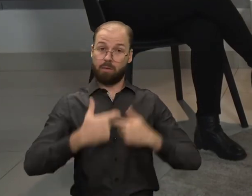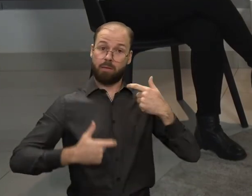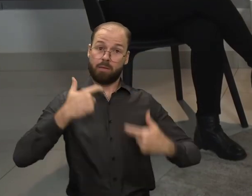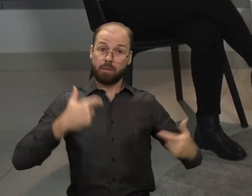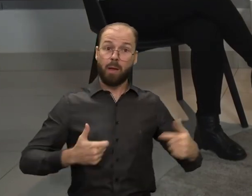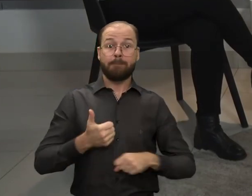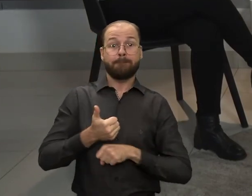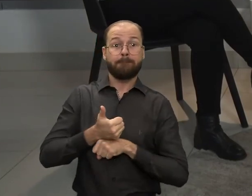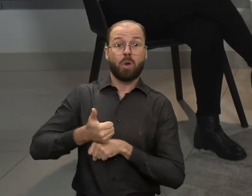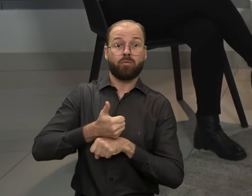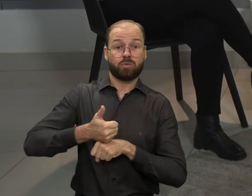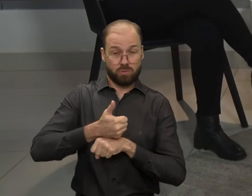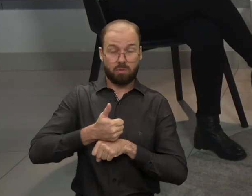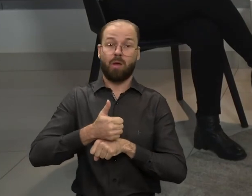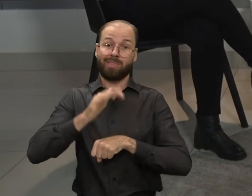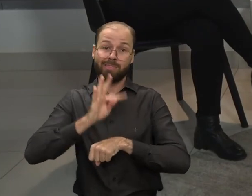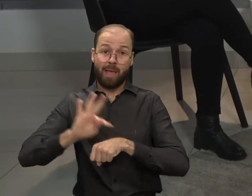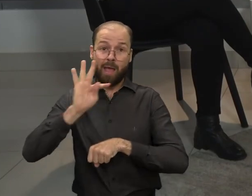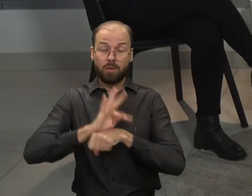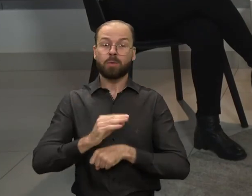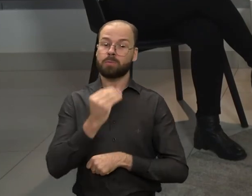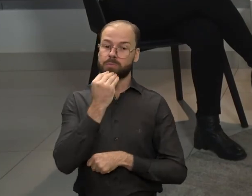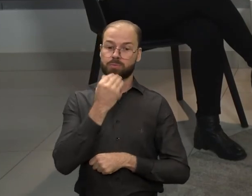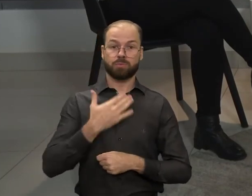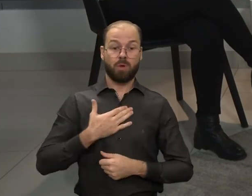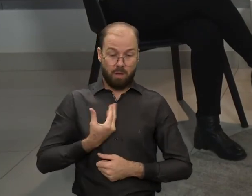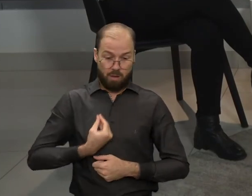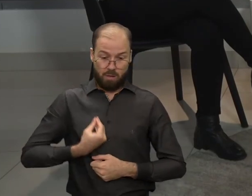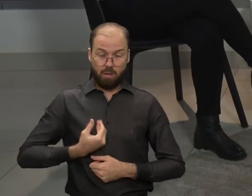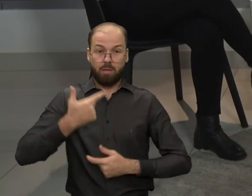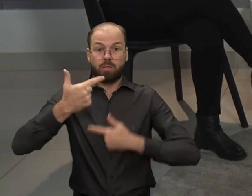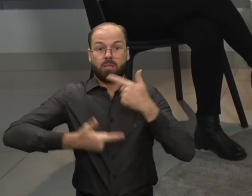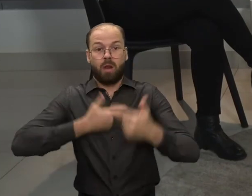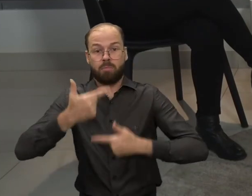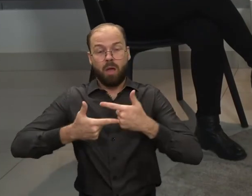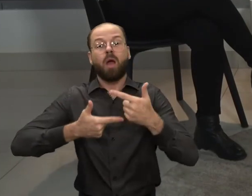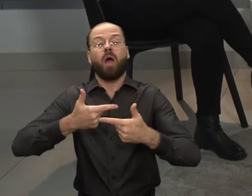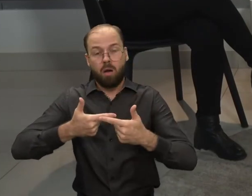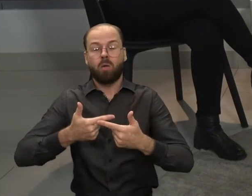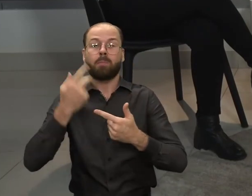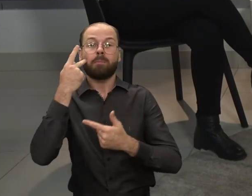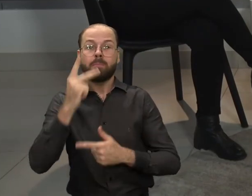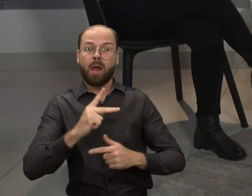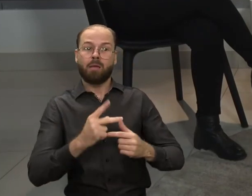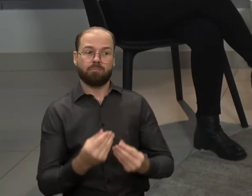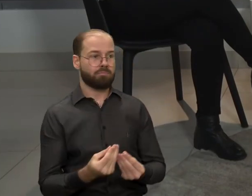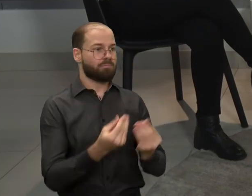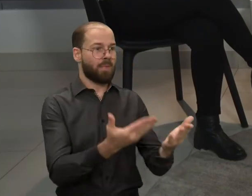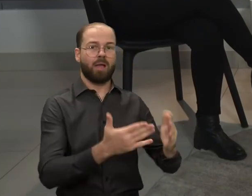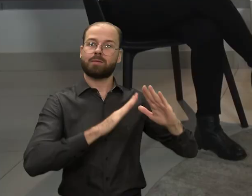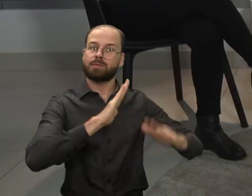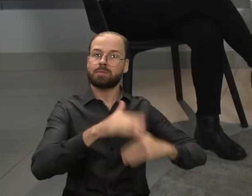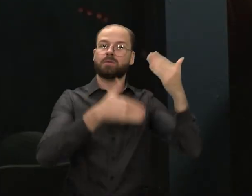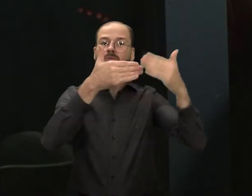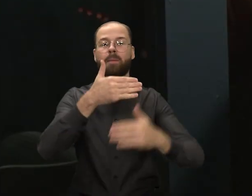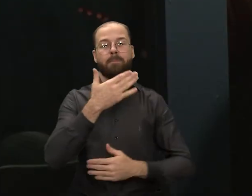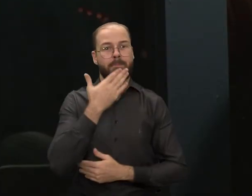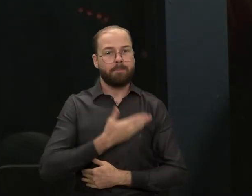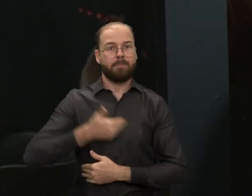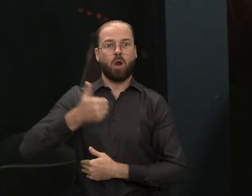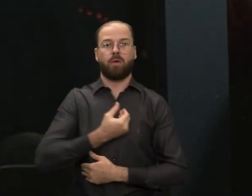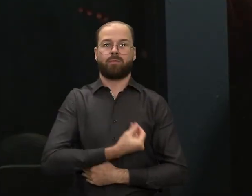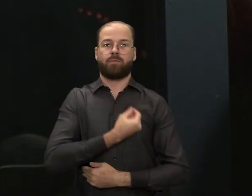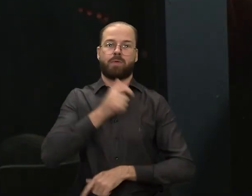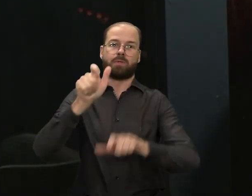profissionais, né, que poderiam estar lá no seu trabalho, fazendo o seu trabalho para desenvolver essas questões e